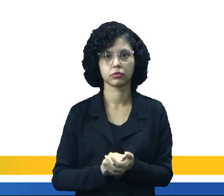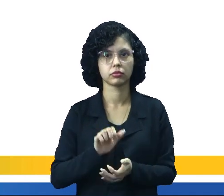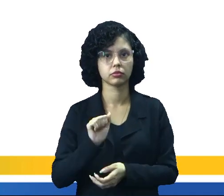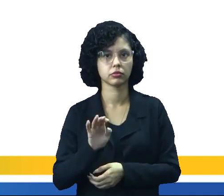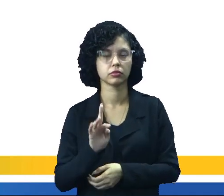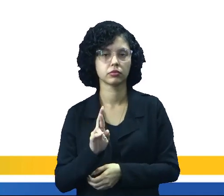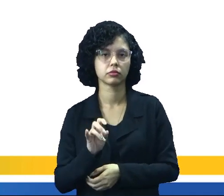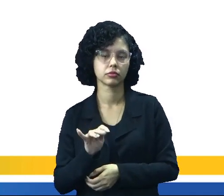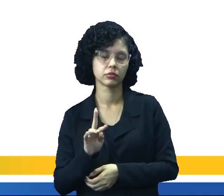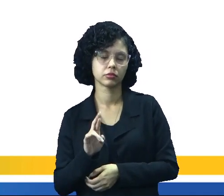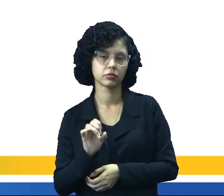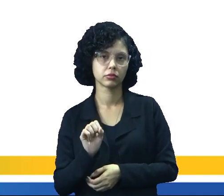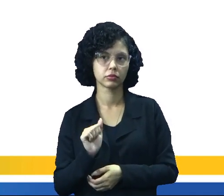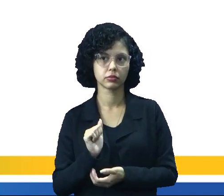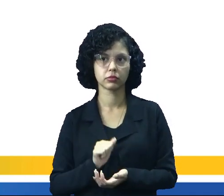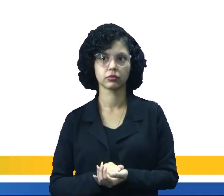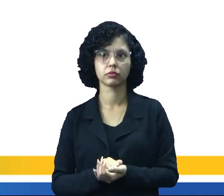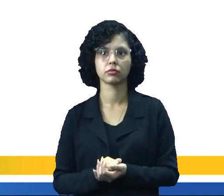né?